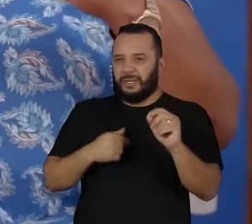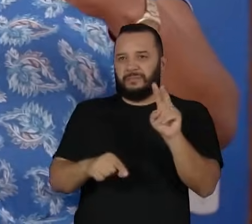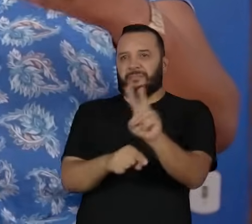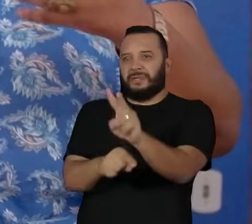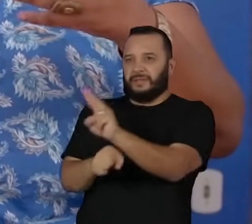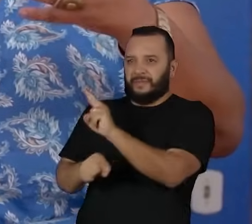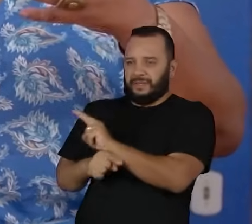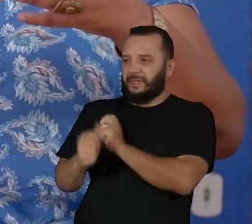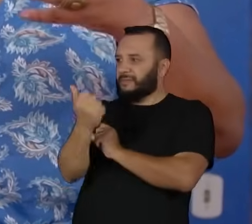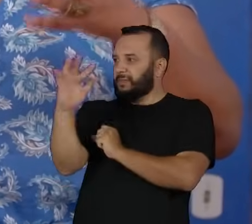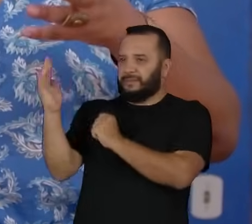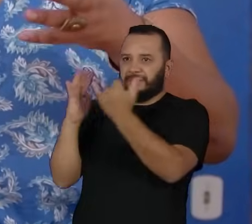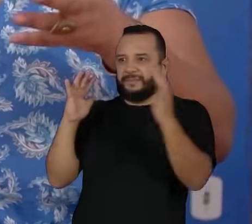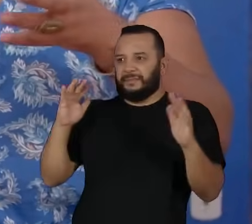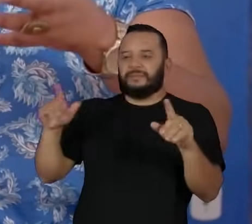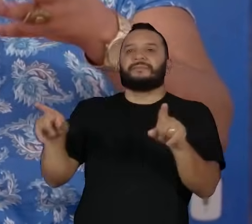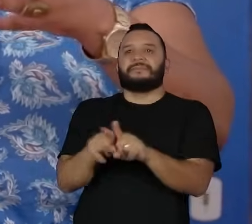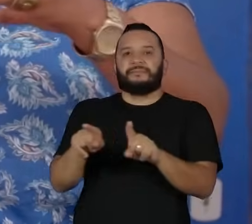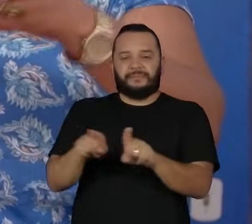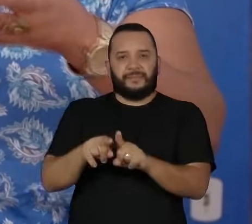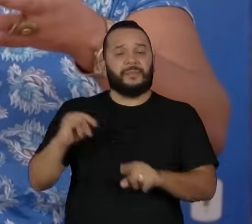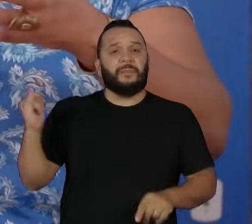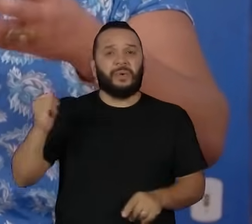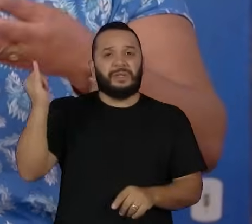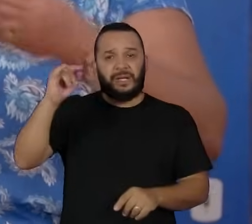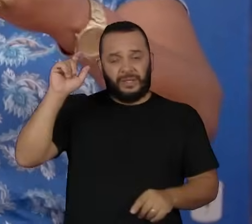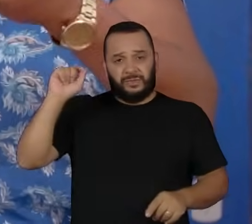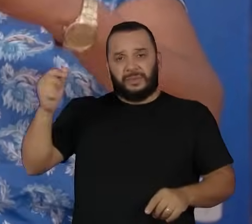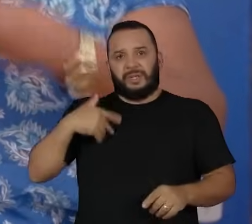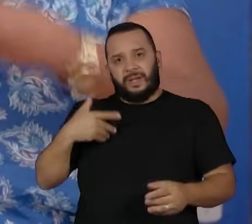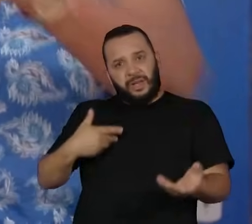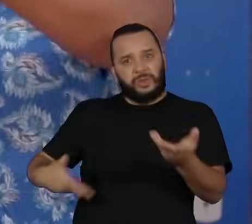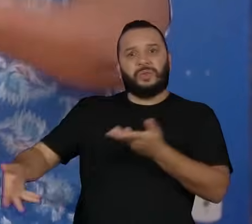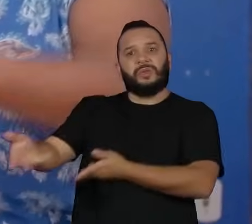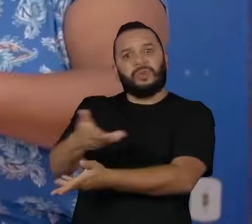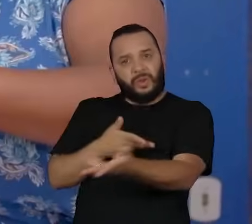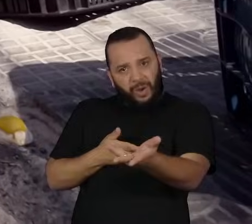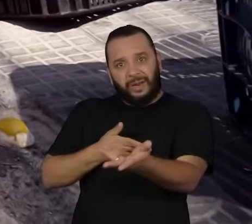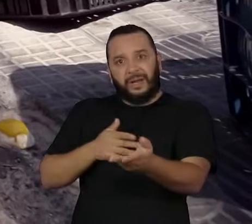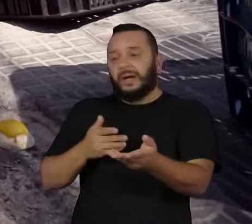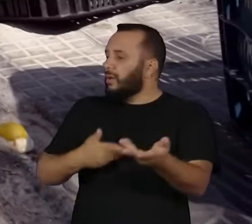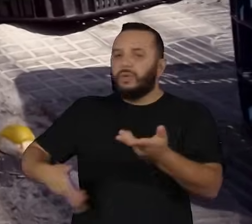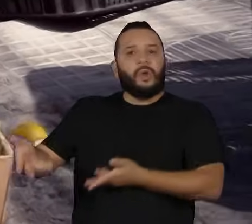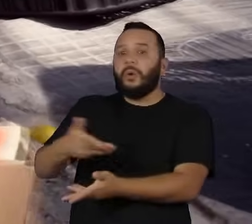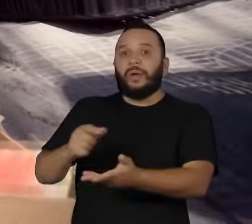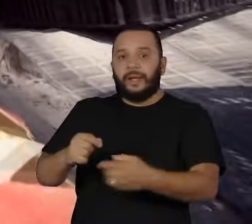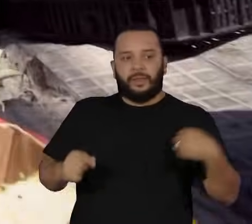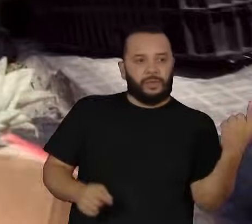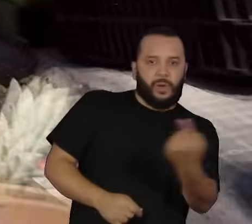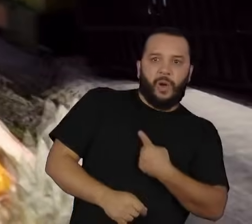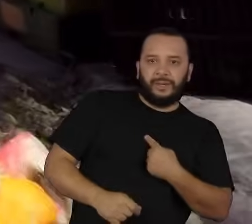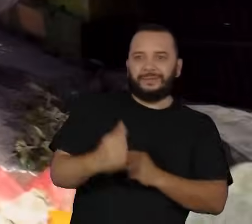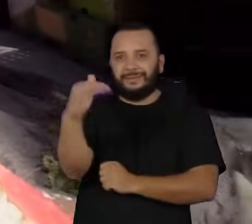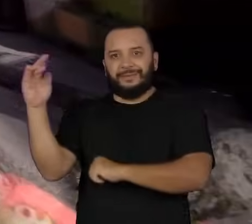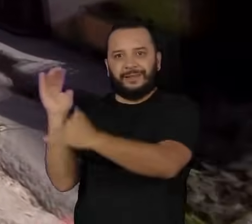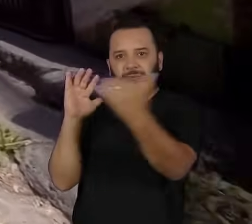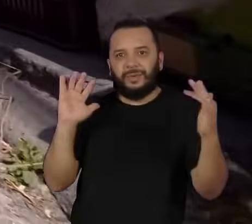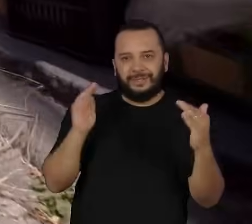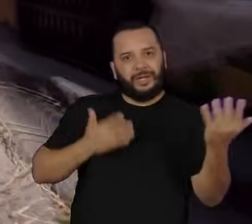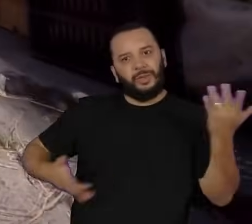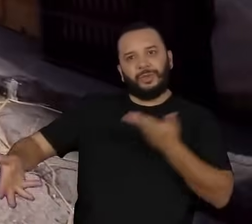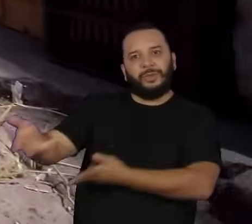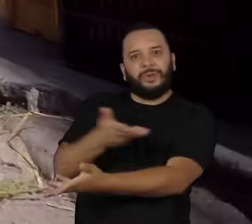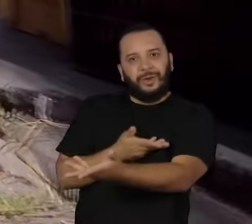preservação, o quanto é importante essa relação de troca entre nós e natureza. Nós temos, no Brasil,